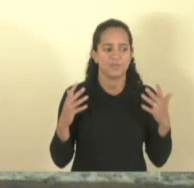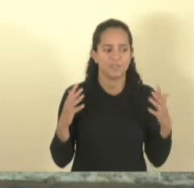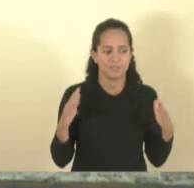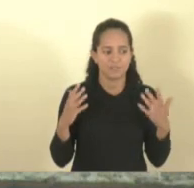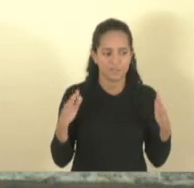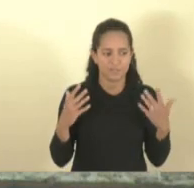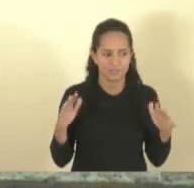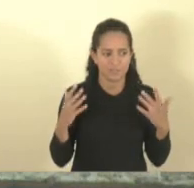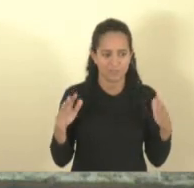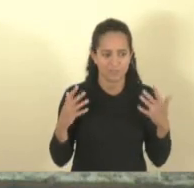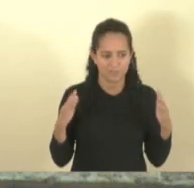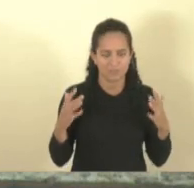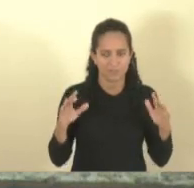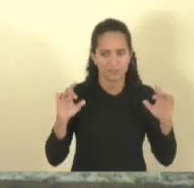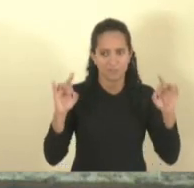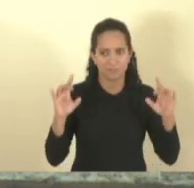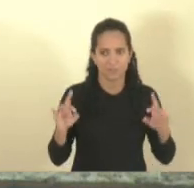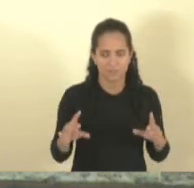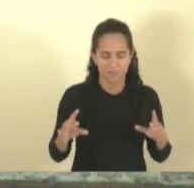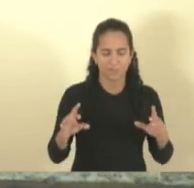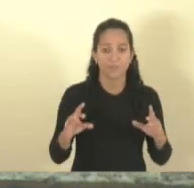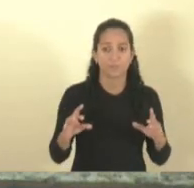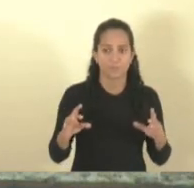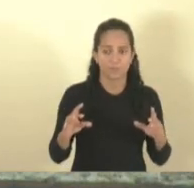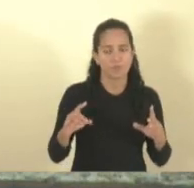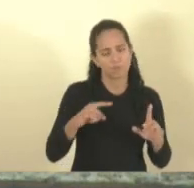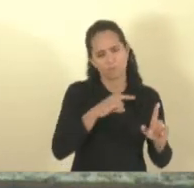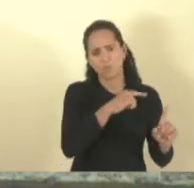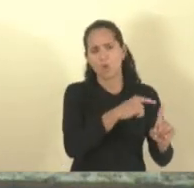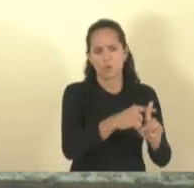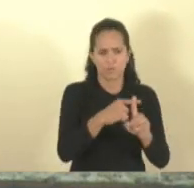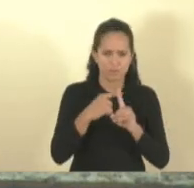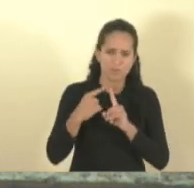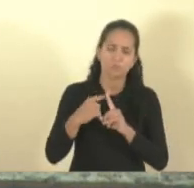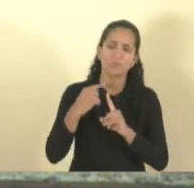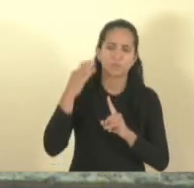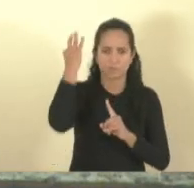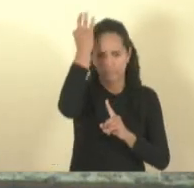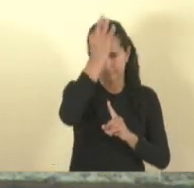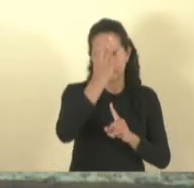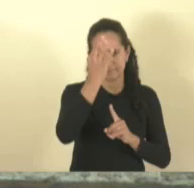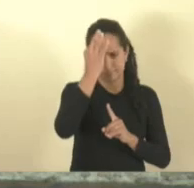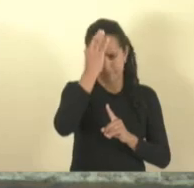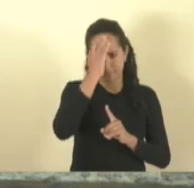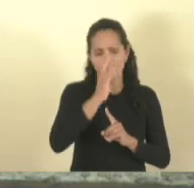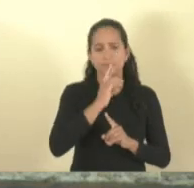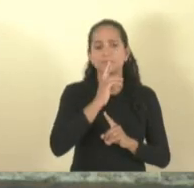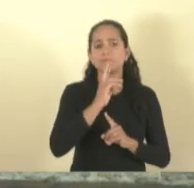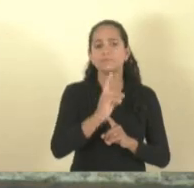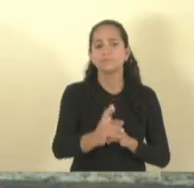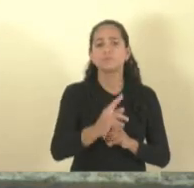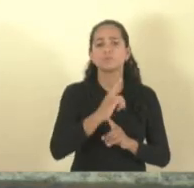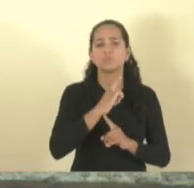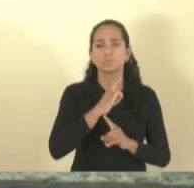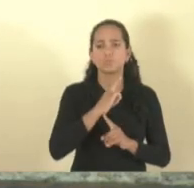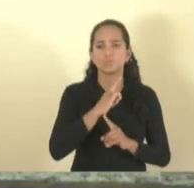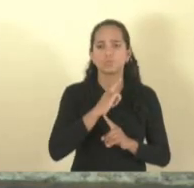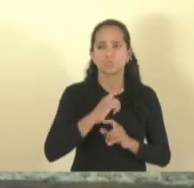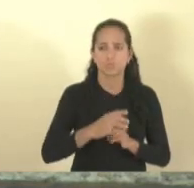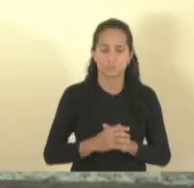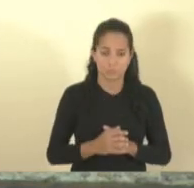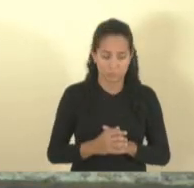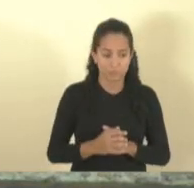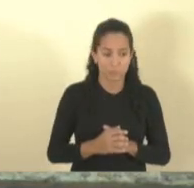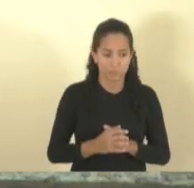um diferencial nos resultados positivos que o Espírito Santo apresenta. Então, nada do que mais justo esta